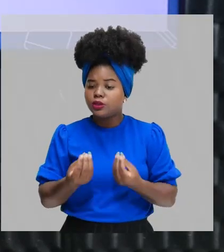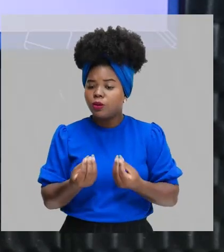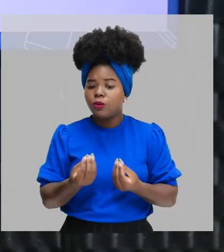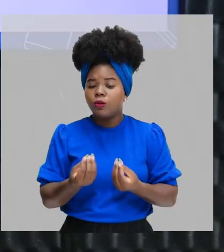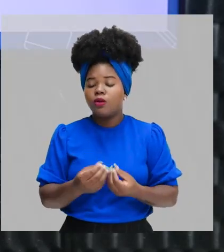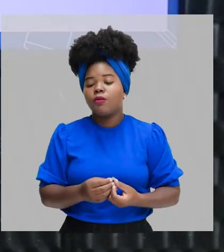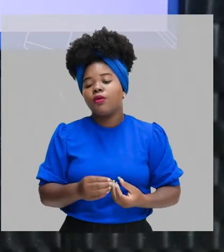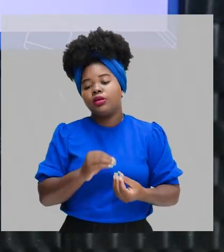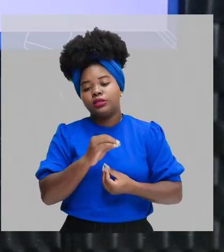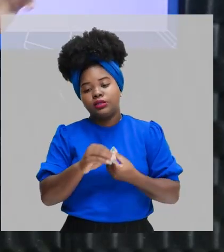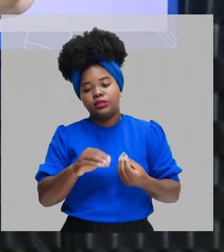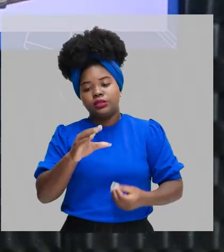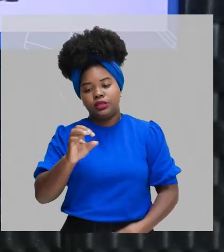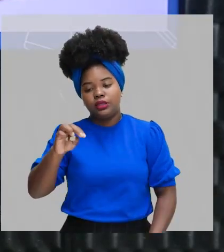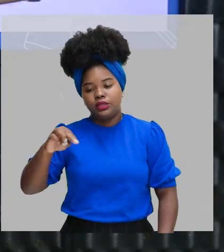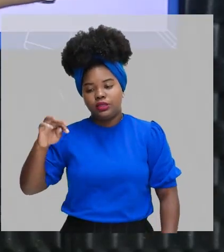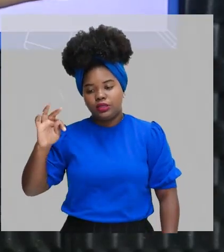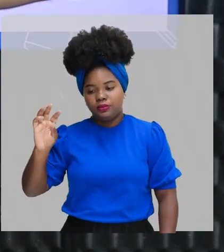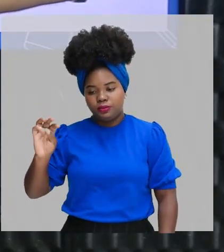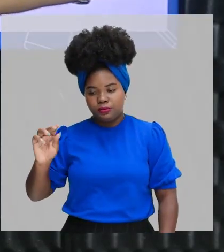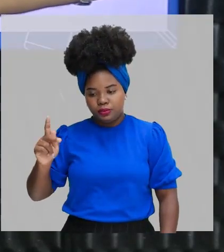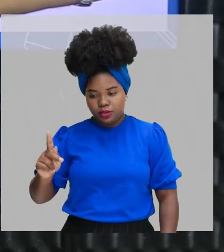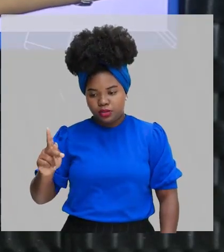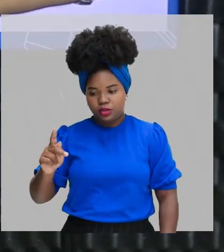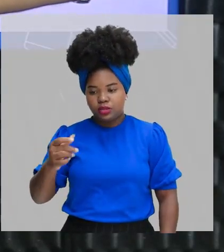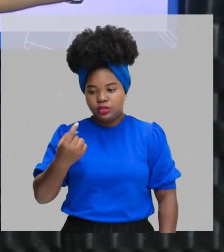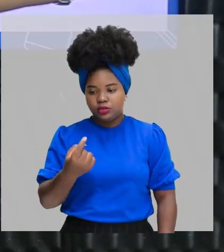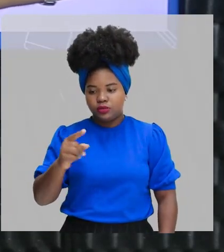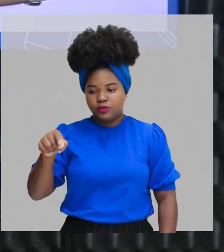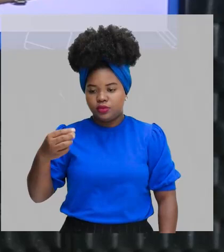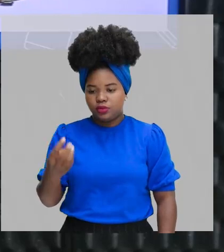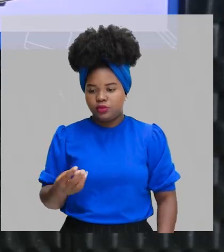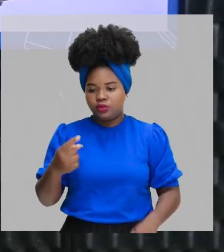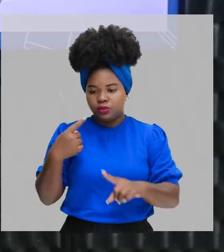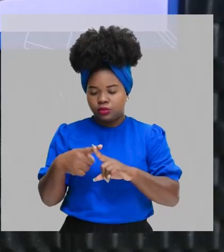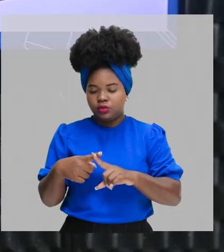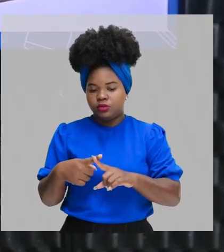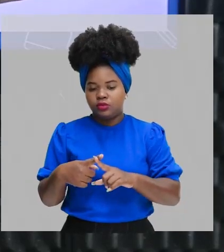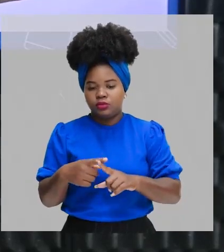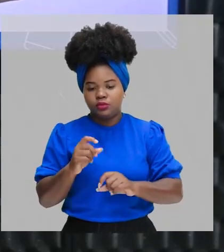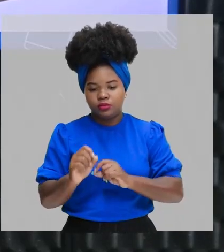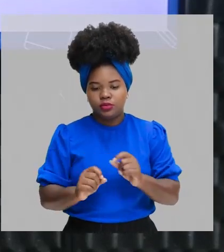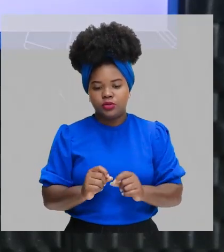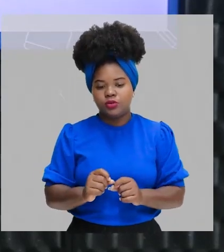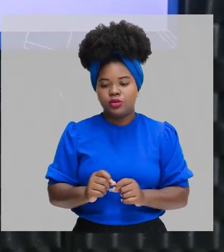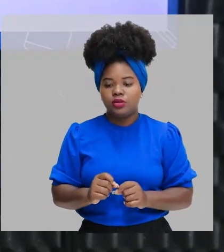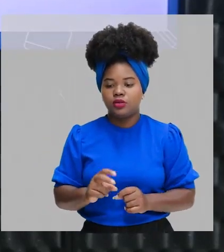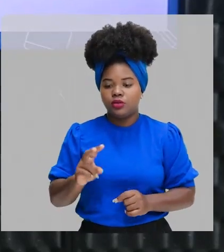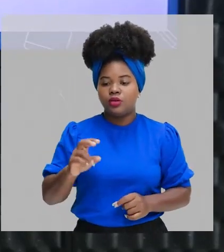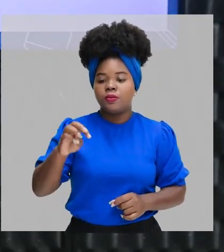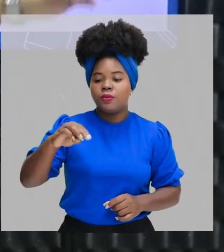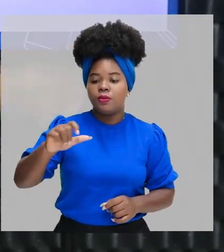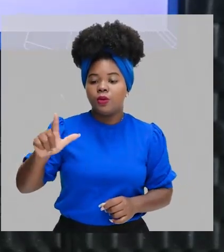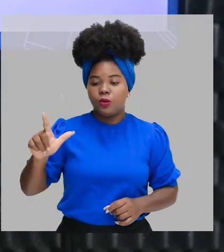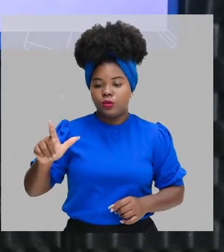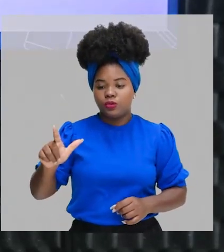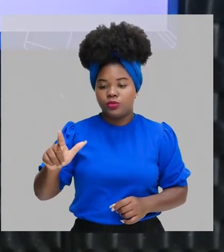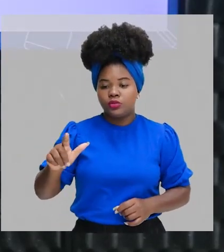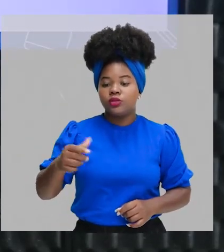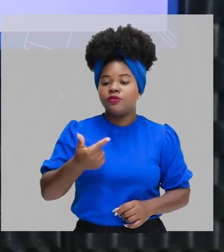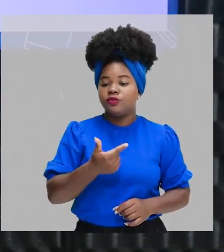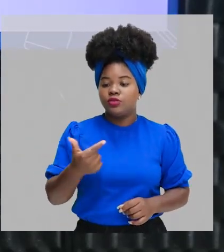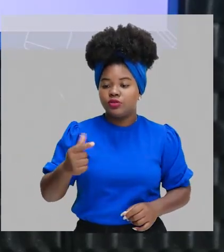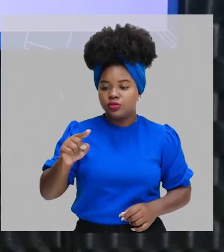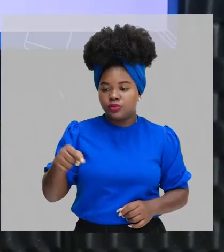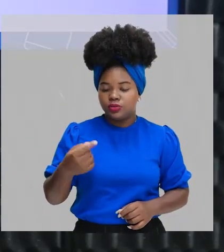acontecendo na CNTP, esse 1,3 eu vou multiplicar pelo volume molar, 22,4